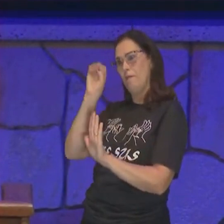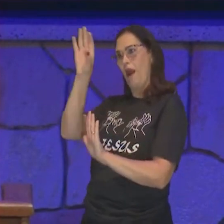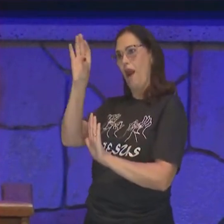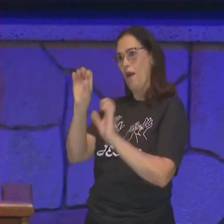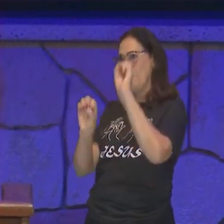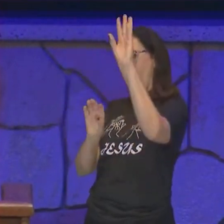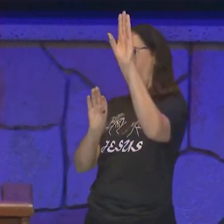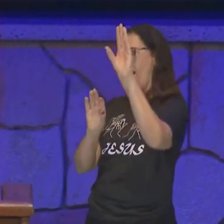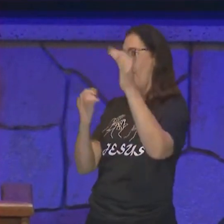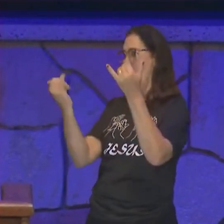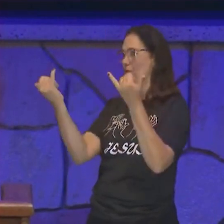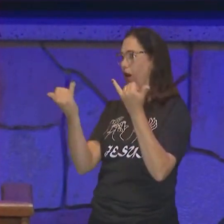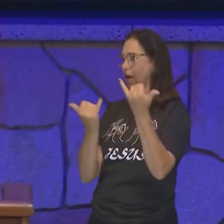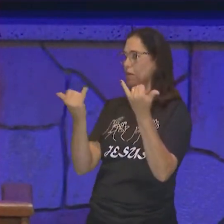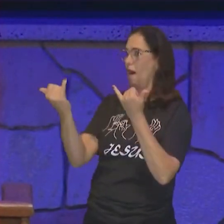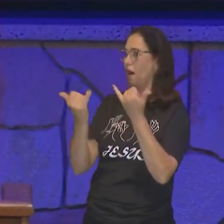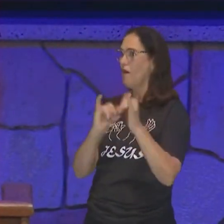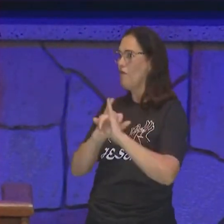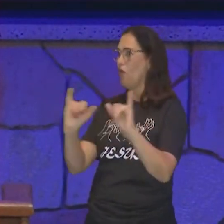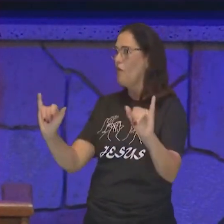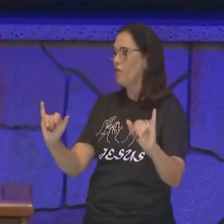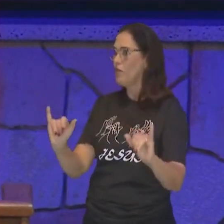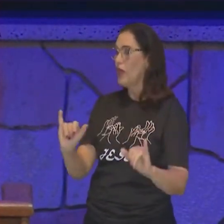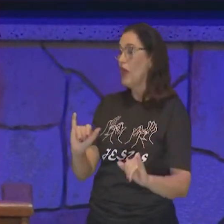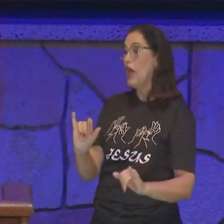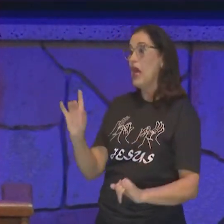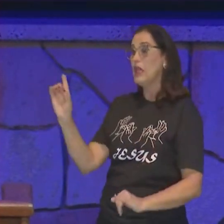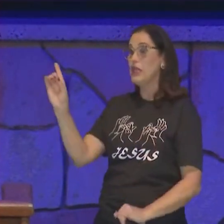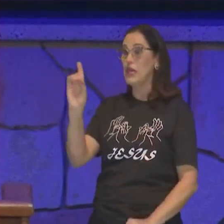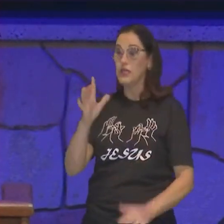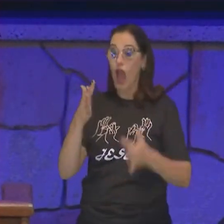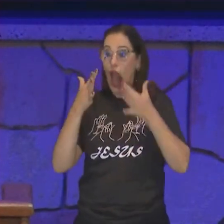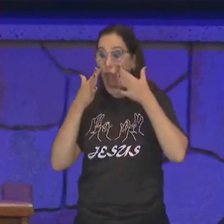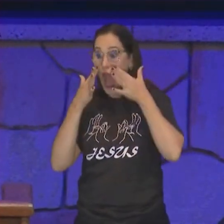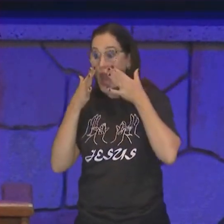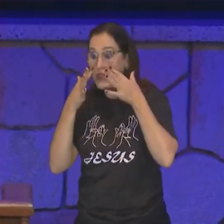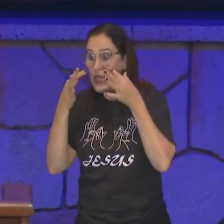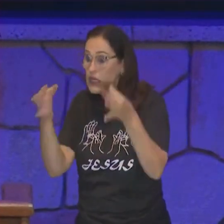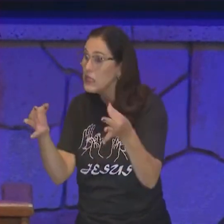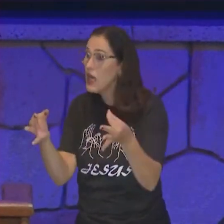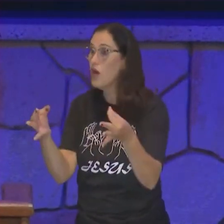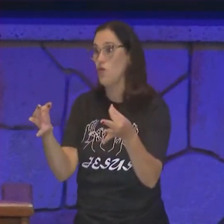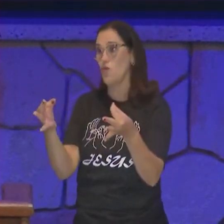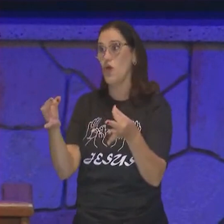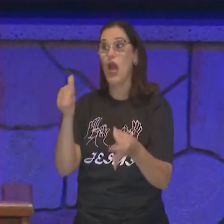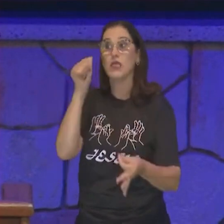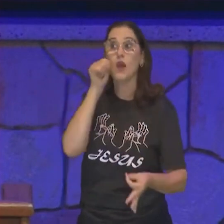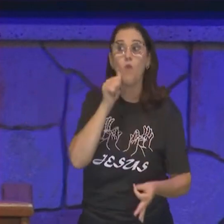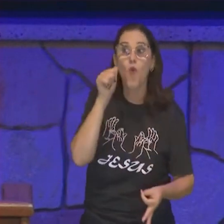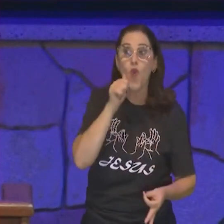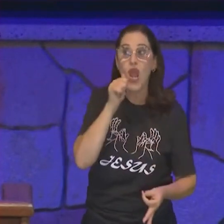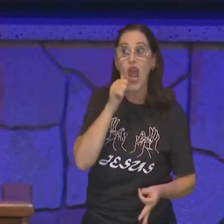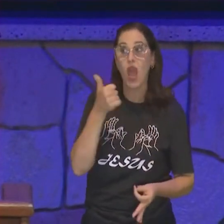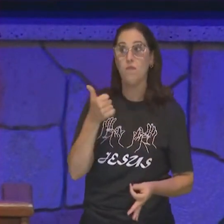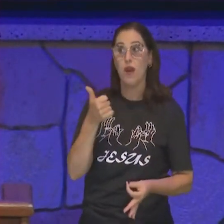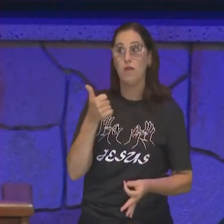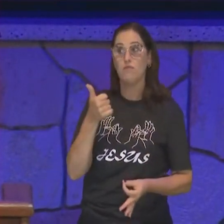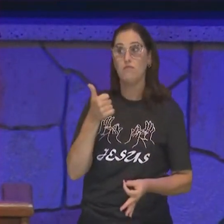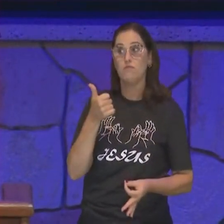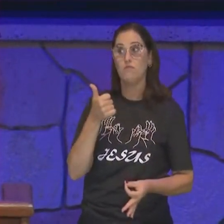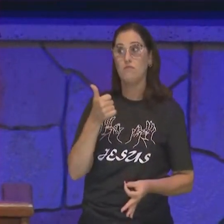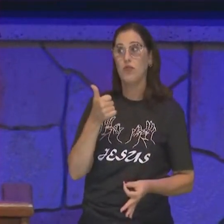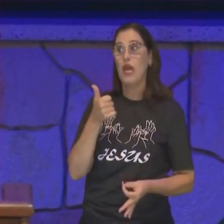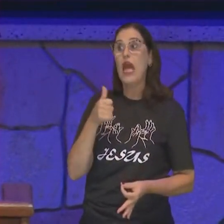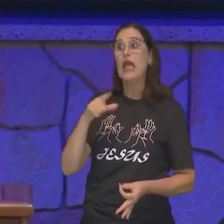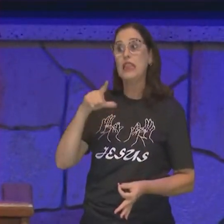a informação dos homens. Davi, presta atenção, essa mulher é Batseba,